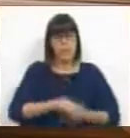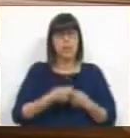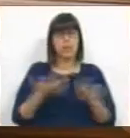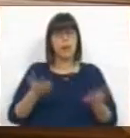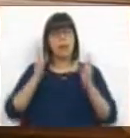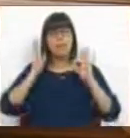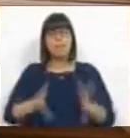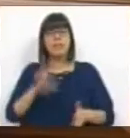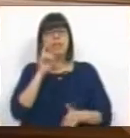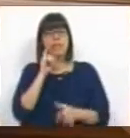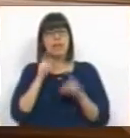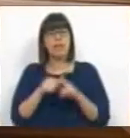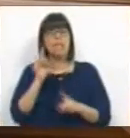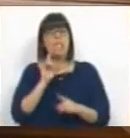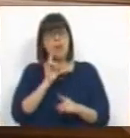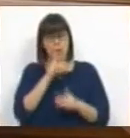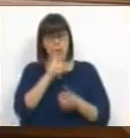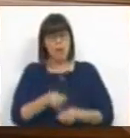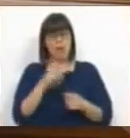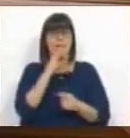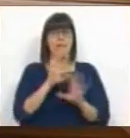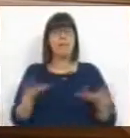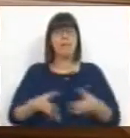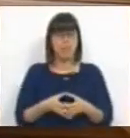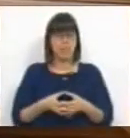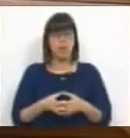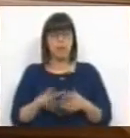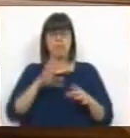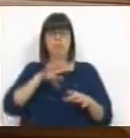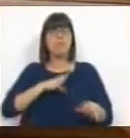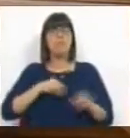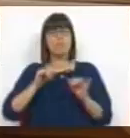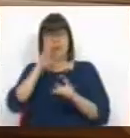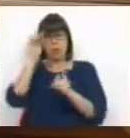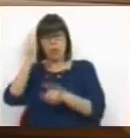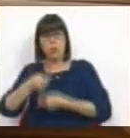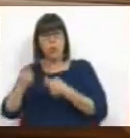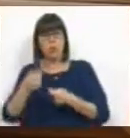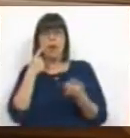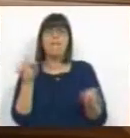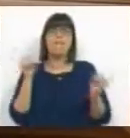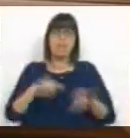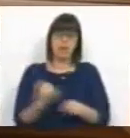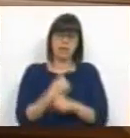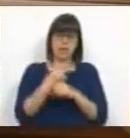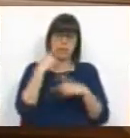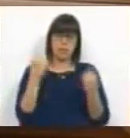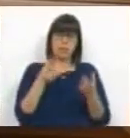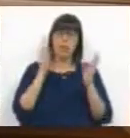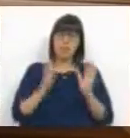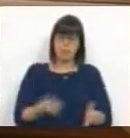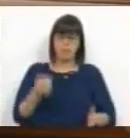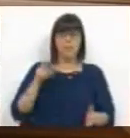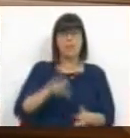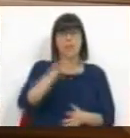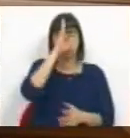agricultores. É preciso defender e valorizar a agricultura familiar e o mundo rural. É necessário repor os serviços públicos que o